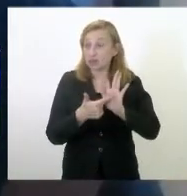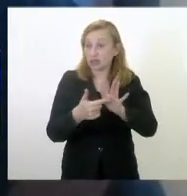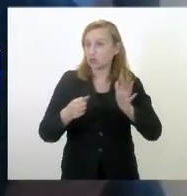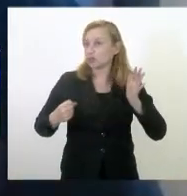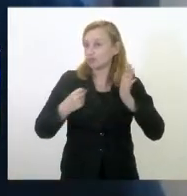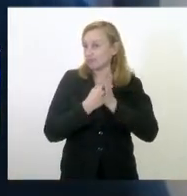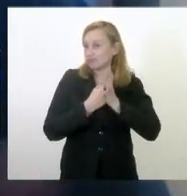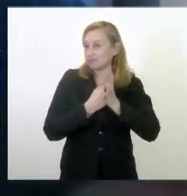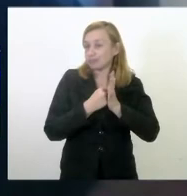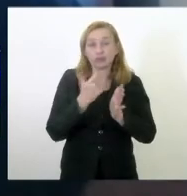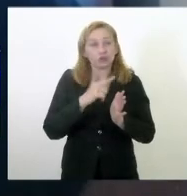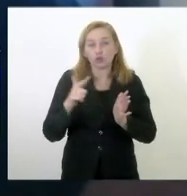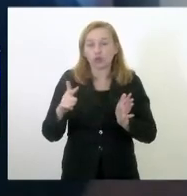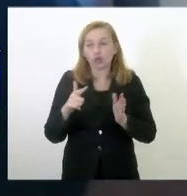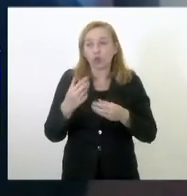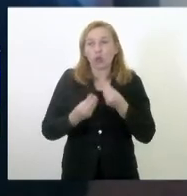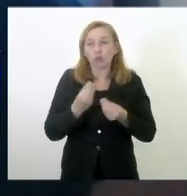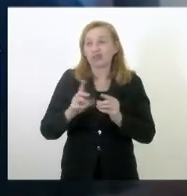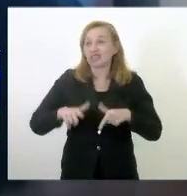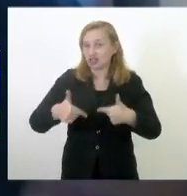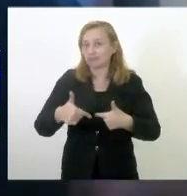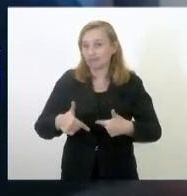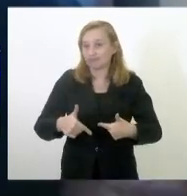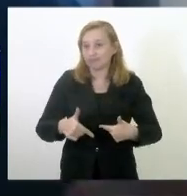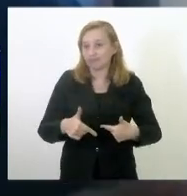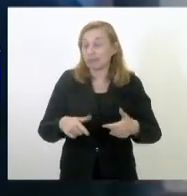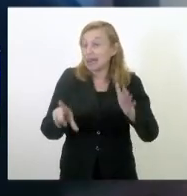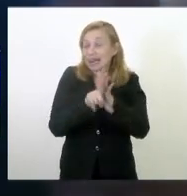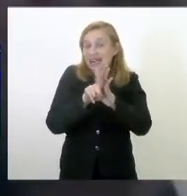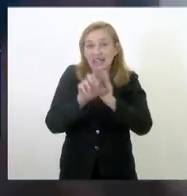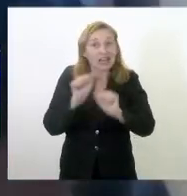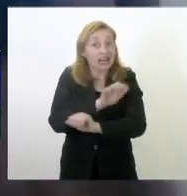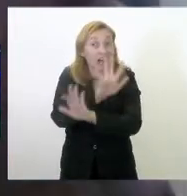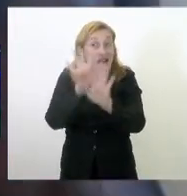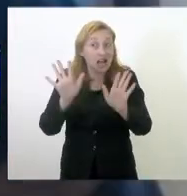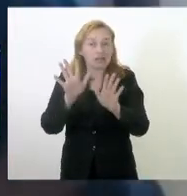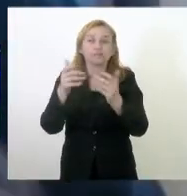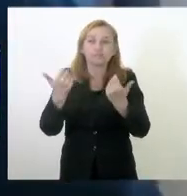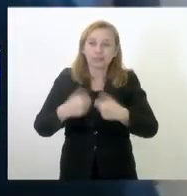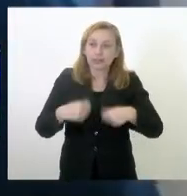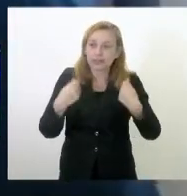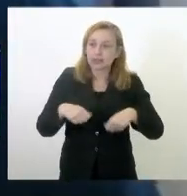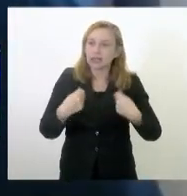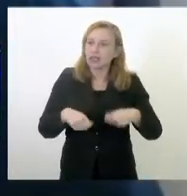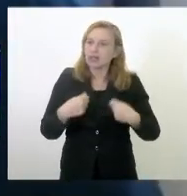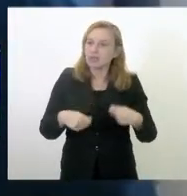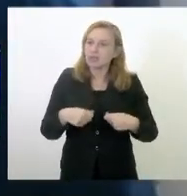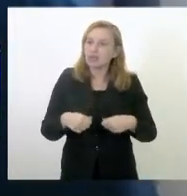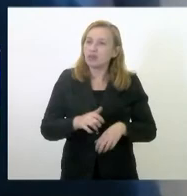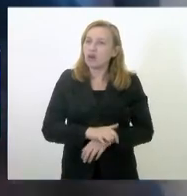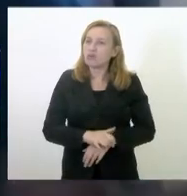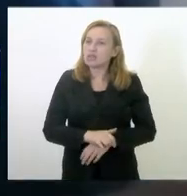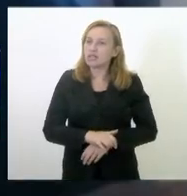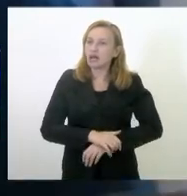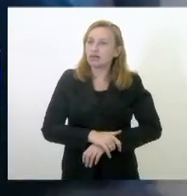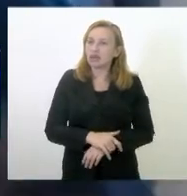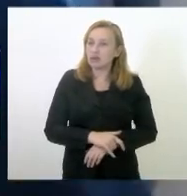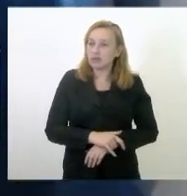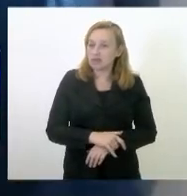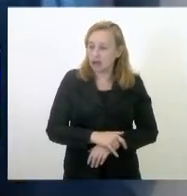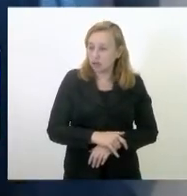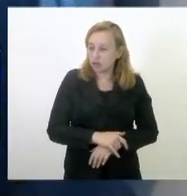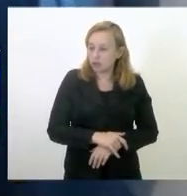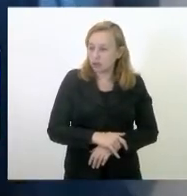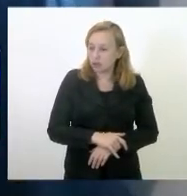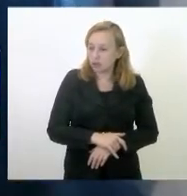impacto, não vai funcionar. A lei é muito clara. Tem que ter o demonstrativo. Qual é o impacto,